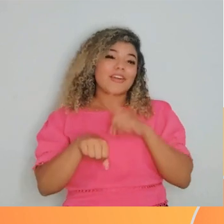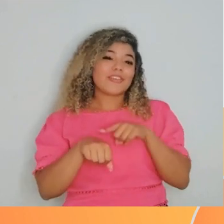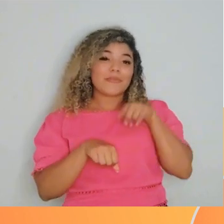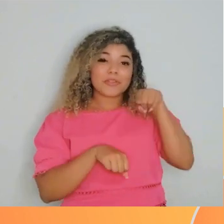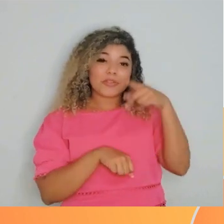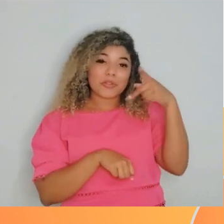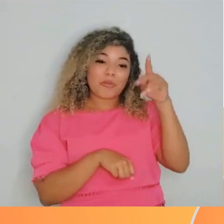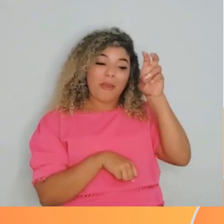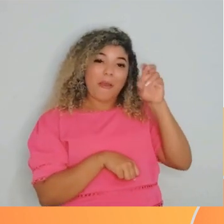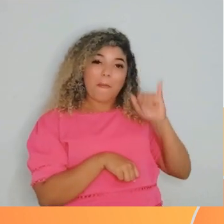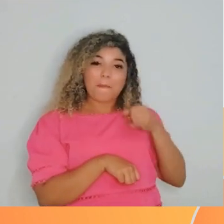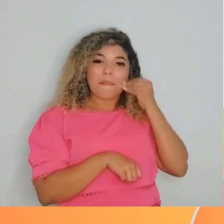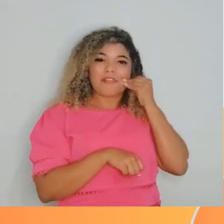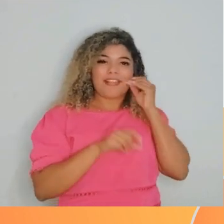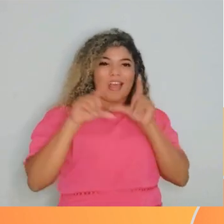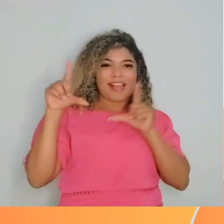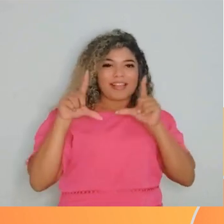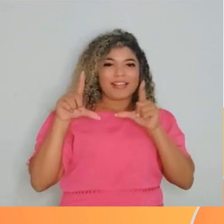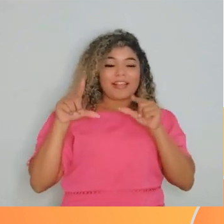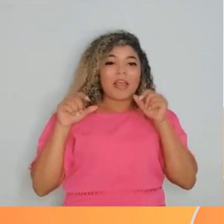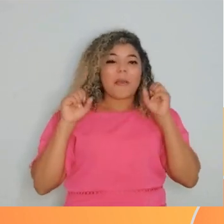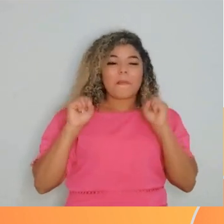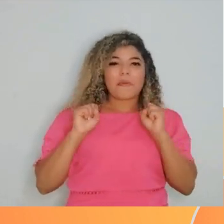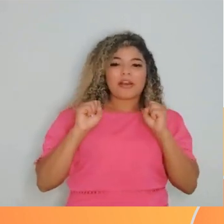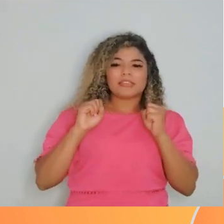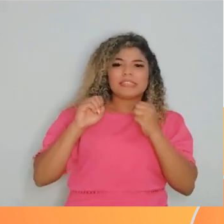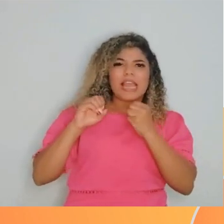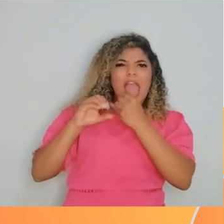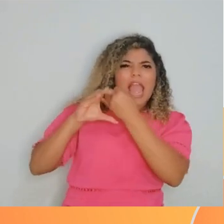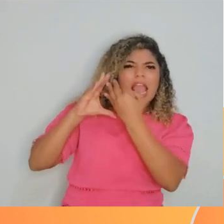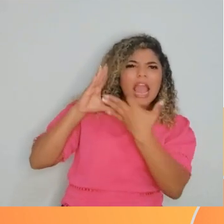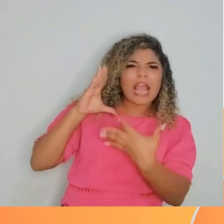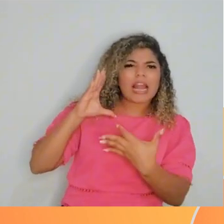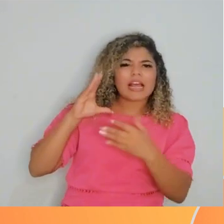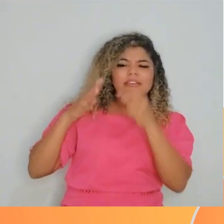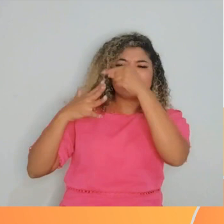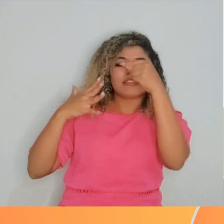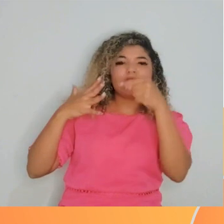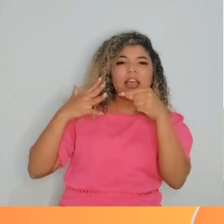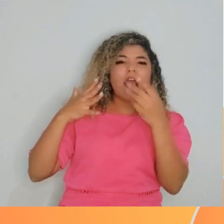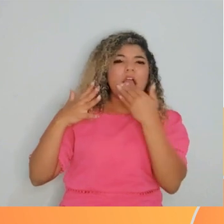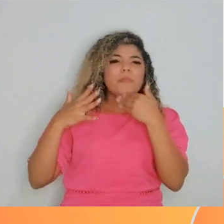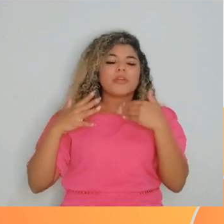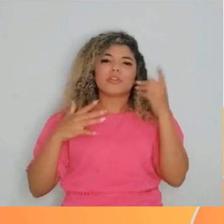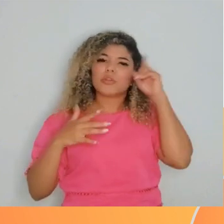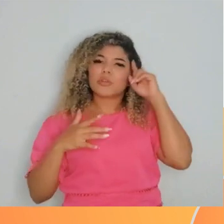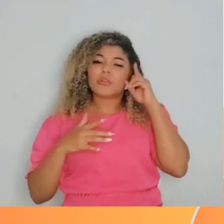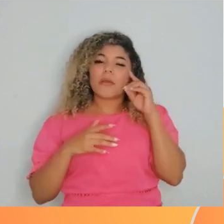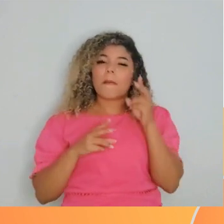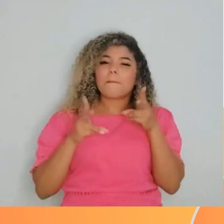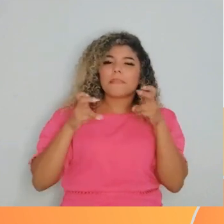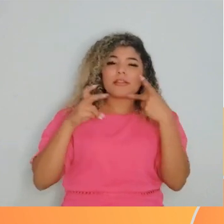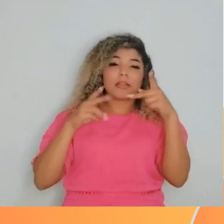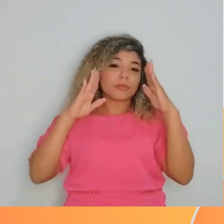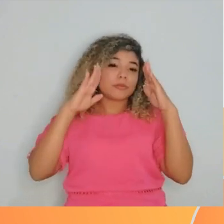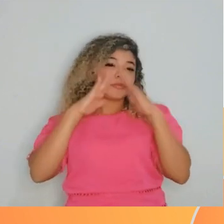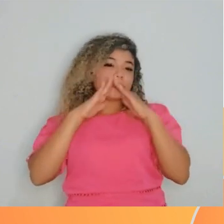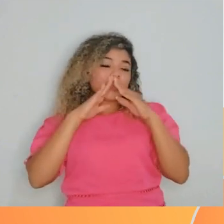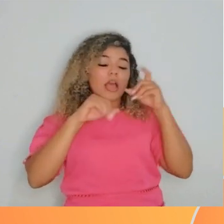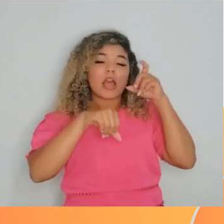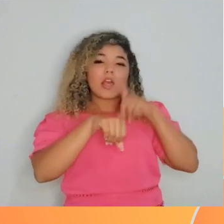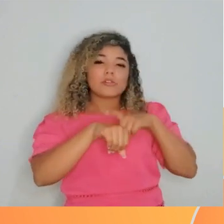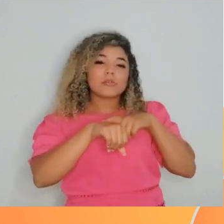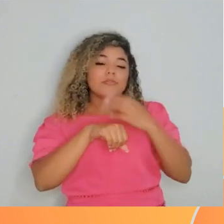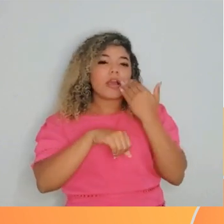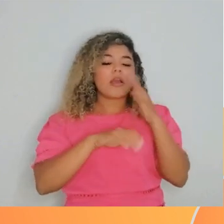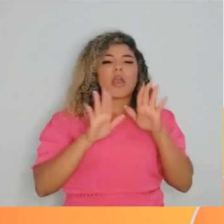Chegou a hora de você aparecer na TV. Que tal classificar os alimentos que você ingere no seu dia a dia? Observe aí na sua casa, na hora